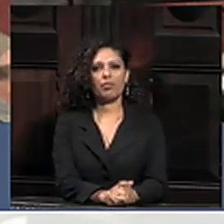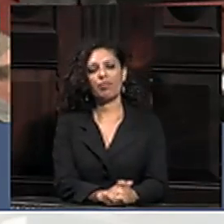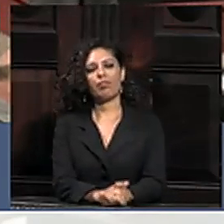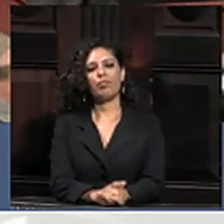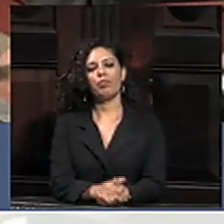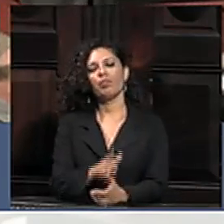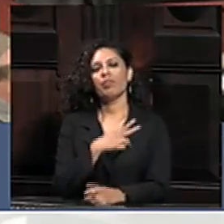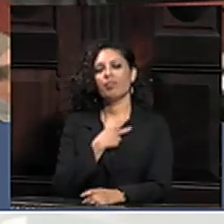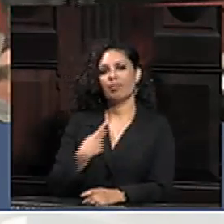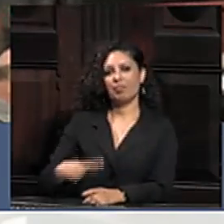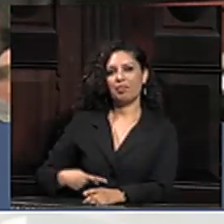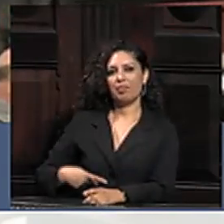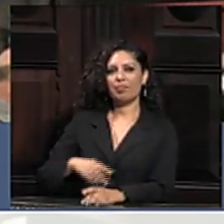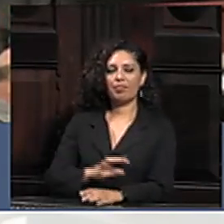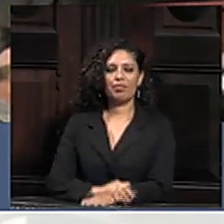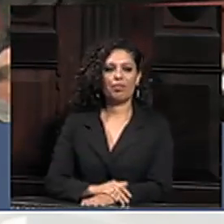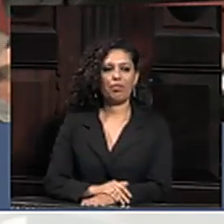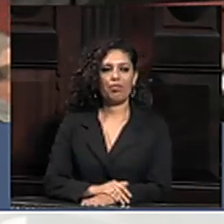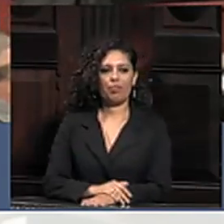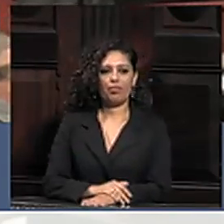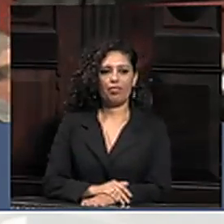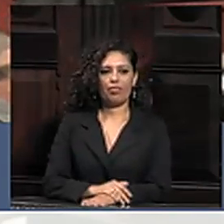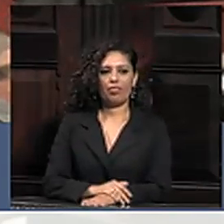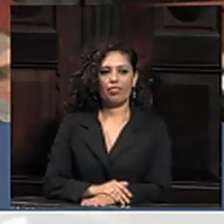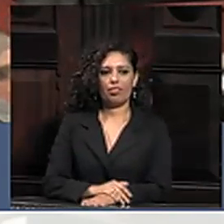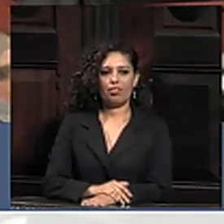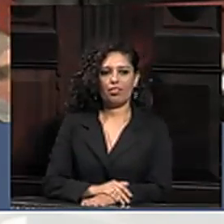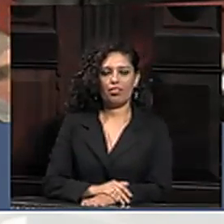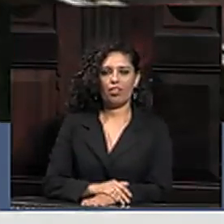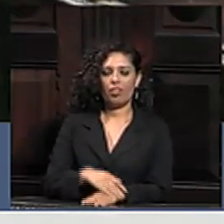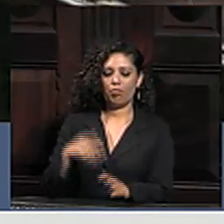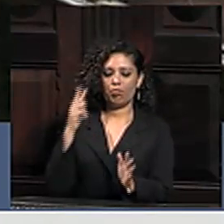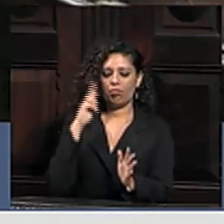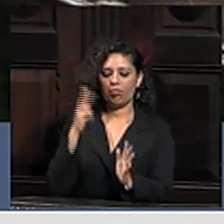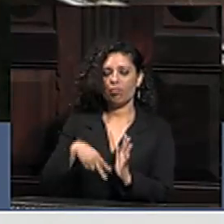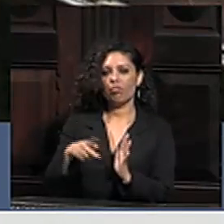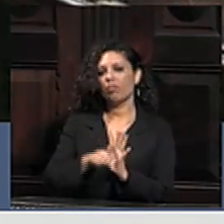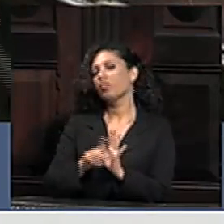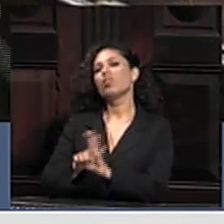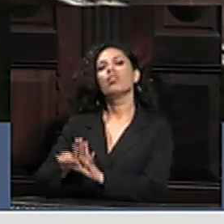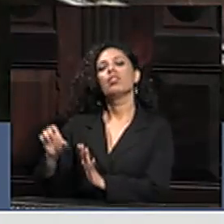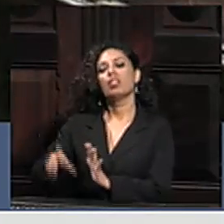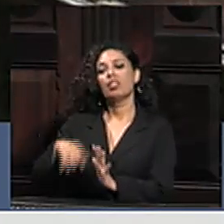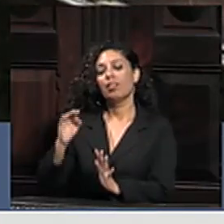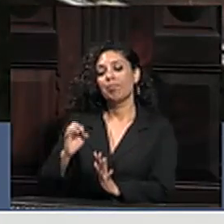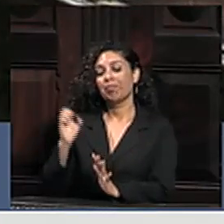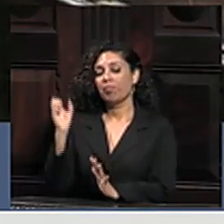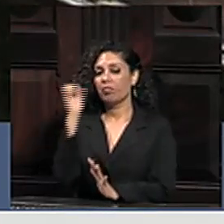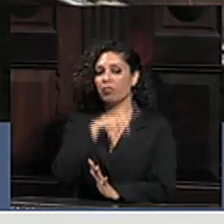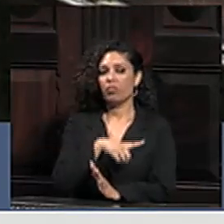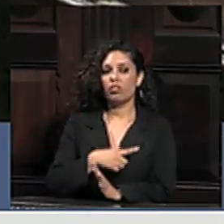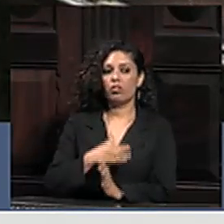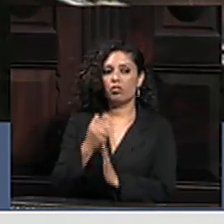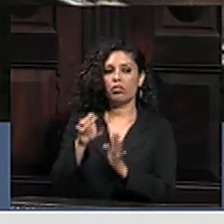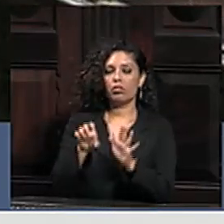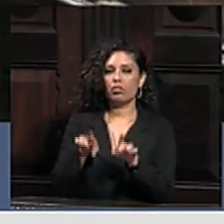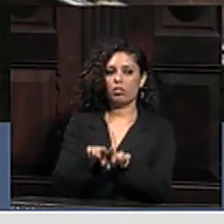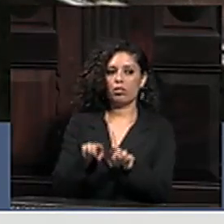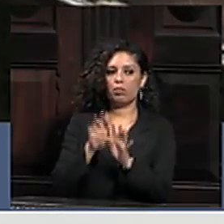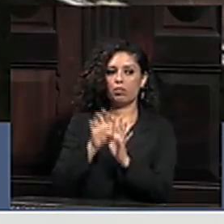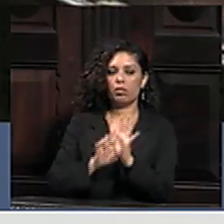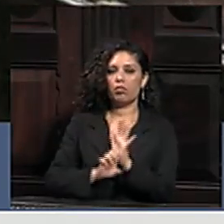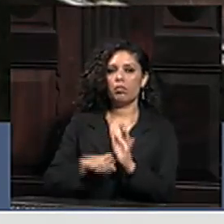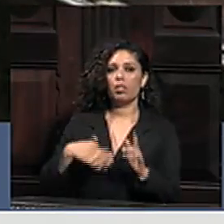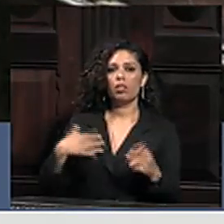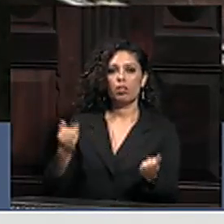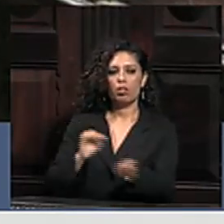Senhor presidente, dada a complexidade do projeto e das emendas apresentadas, eu vou acompanhar